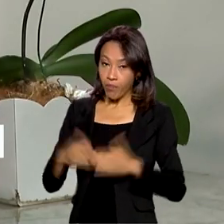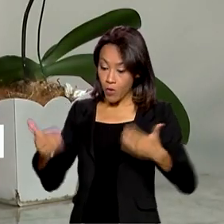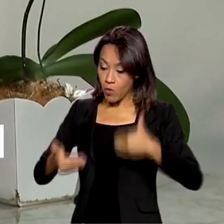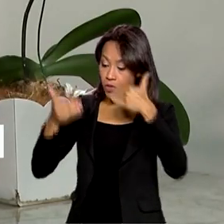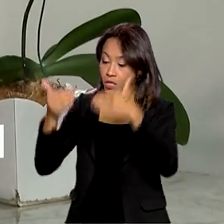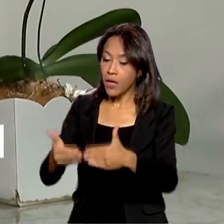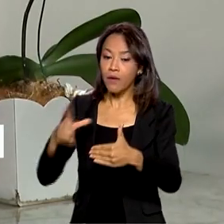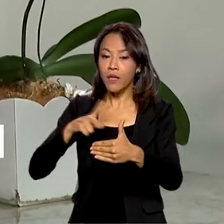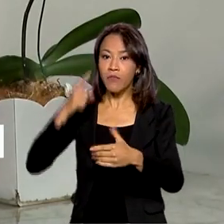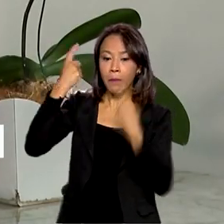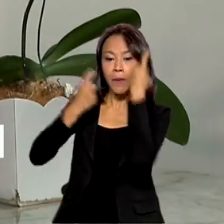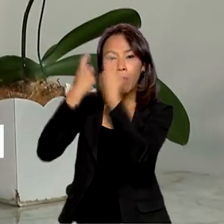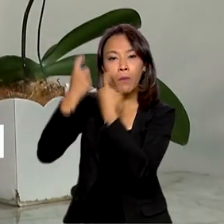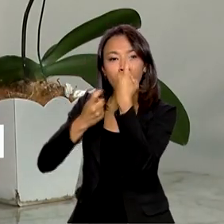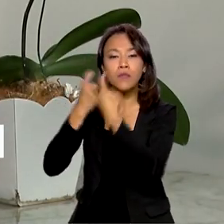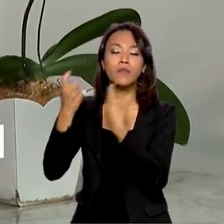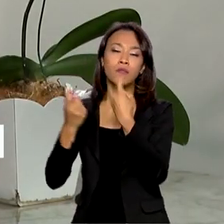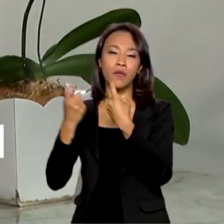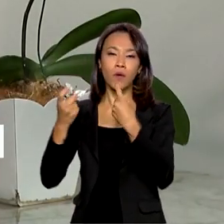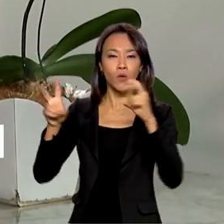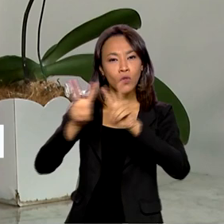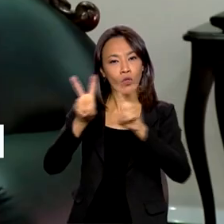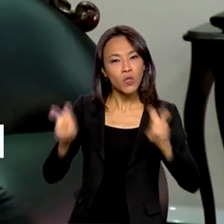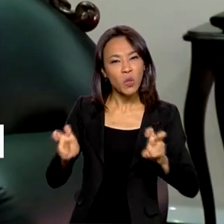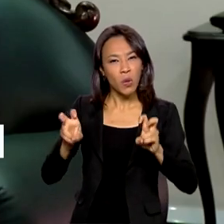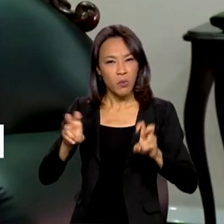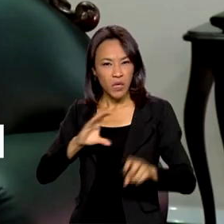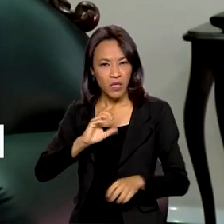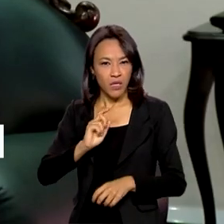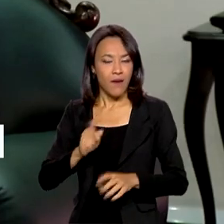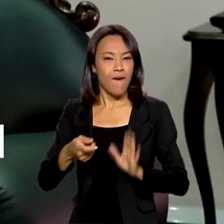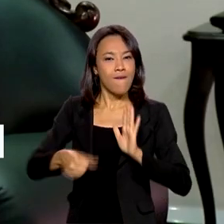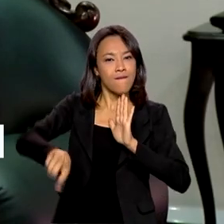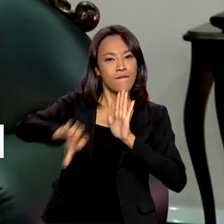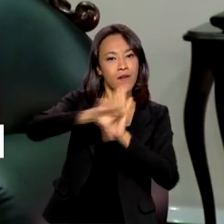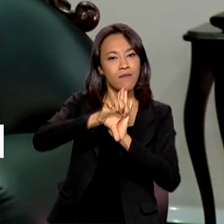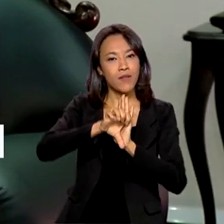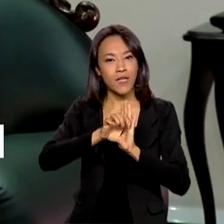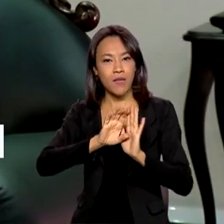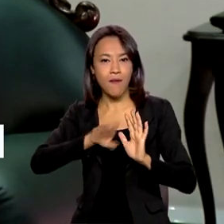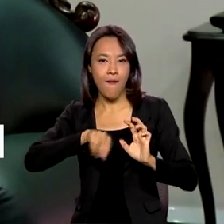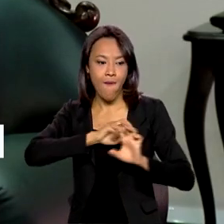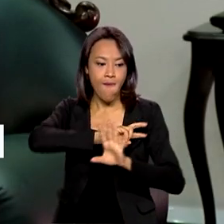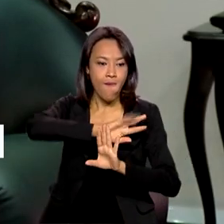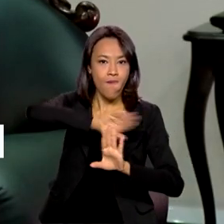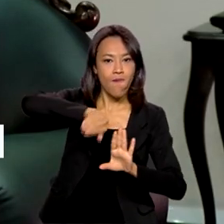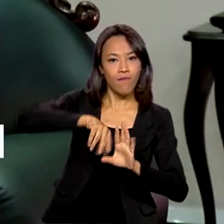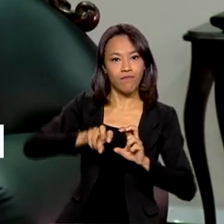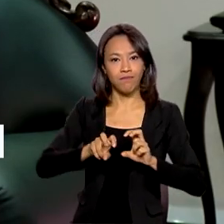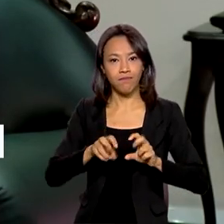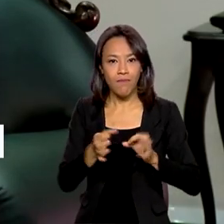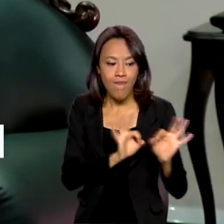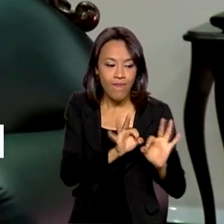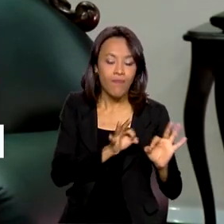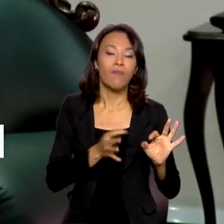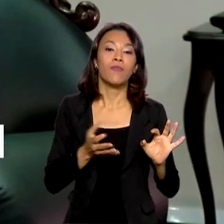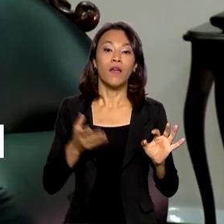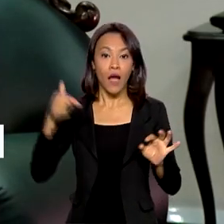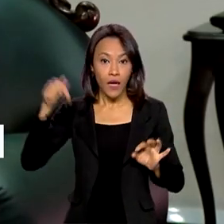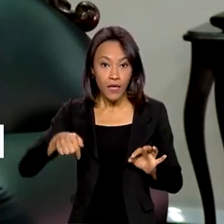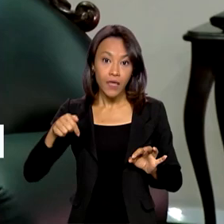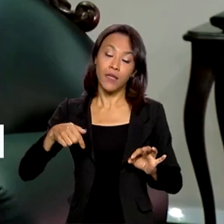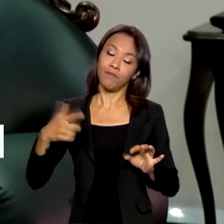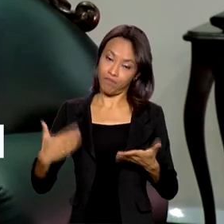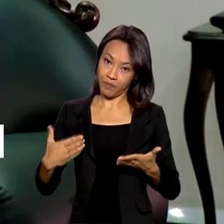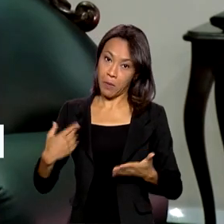nesse ano em combate ao Crime Organizado né Ministro Sem dúvida eu acho que uma das principais funções aqui do Ministério